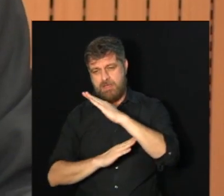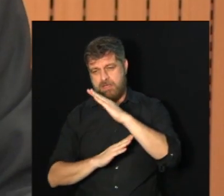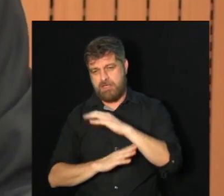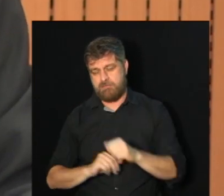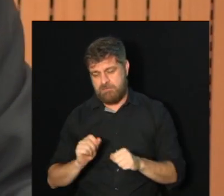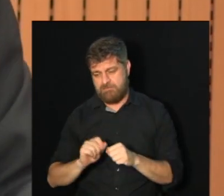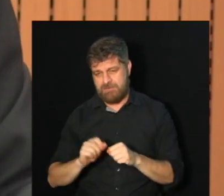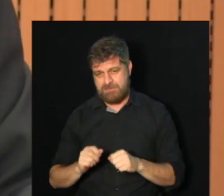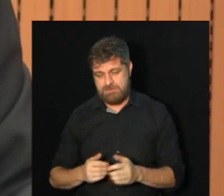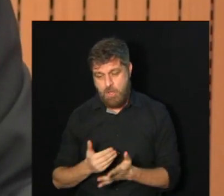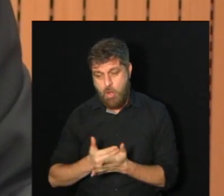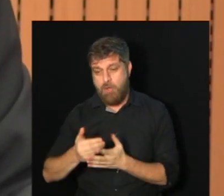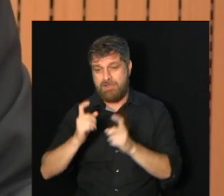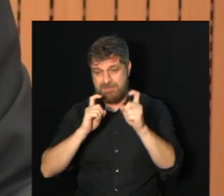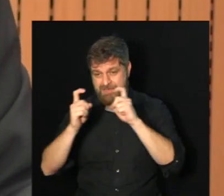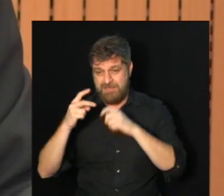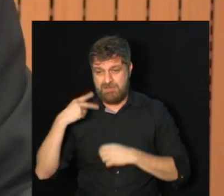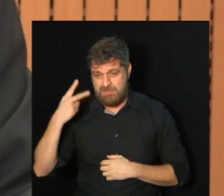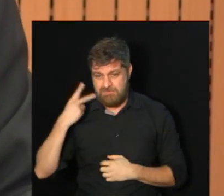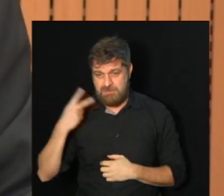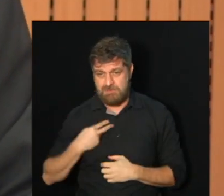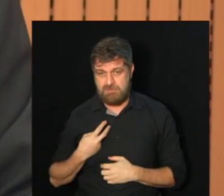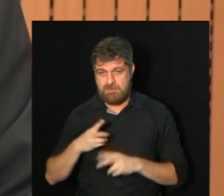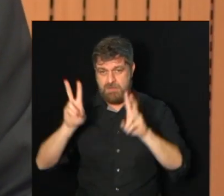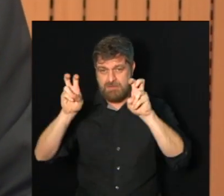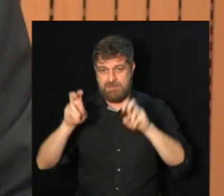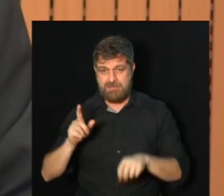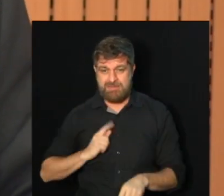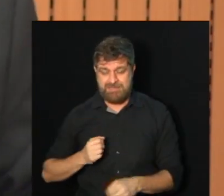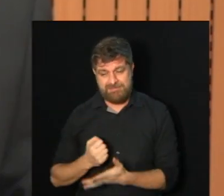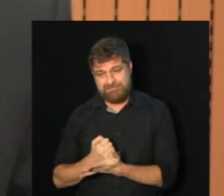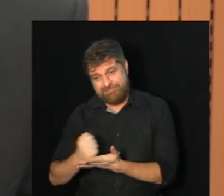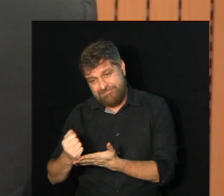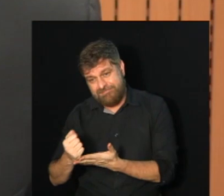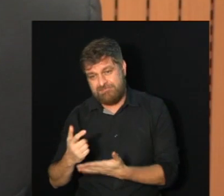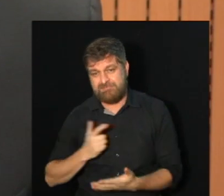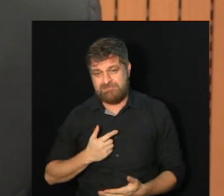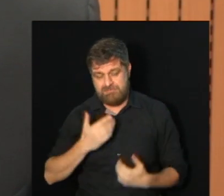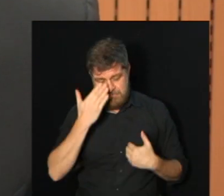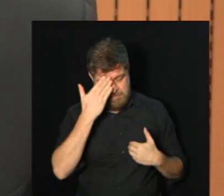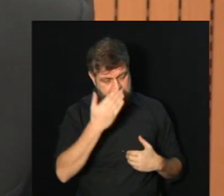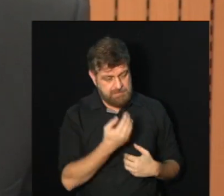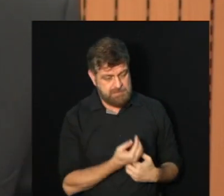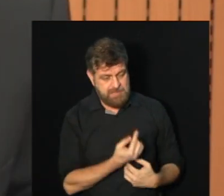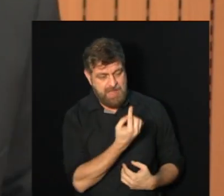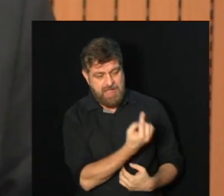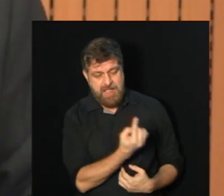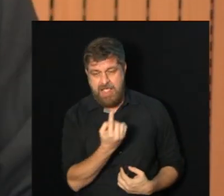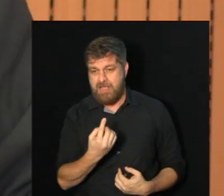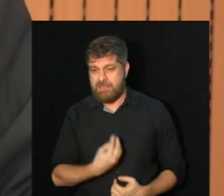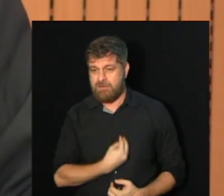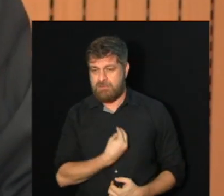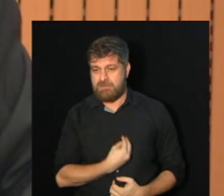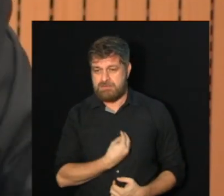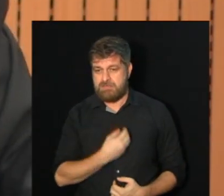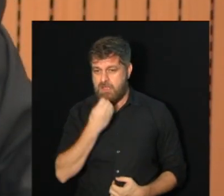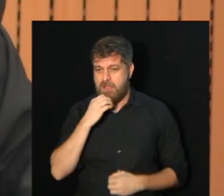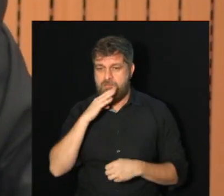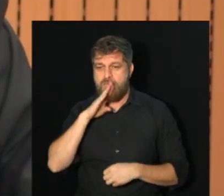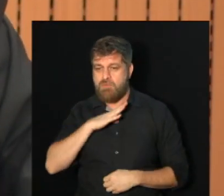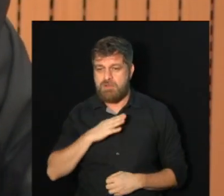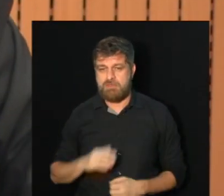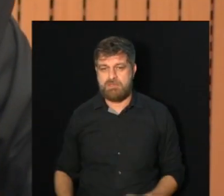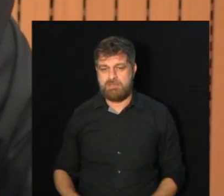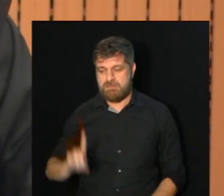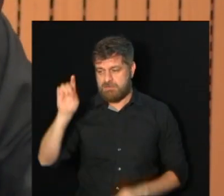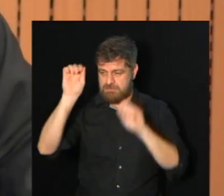realizou e dedicou essa primeira parte da sessão, que já tenho que terminar agradecendo a presença e a participação de todos. Boa tarde, fiquem